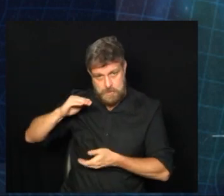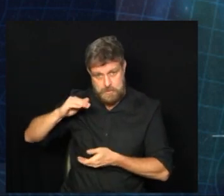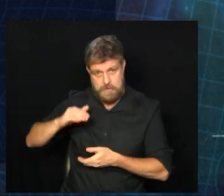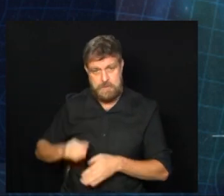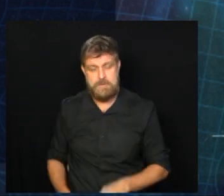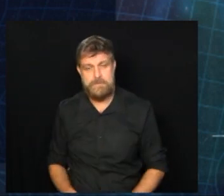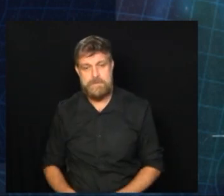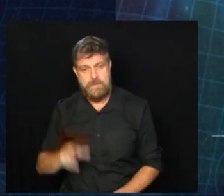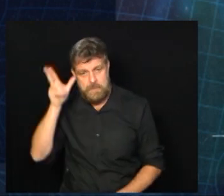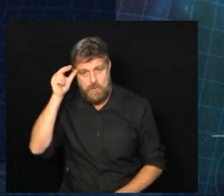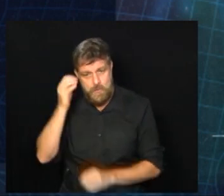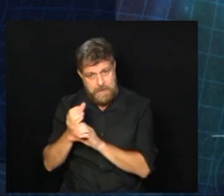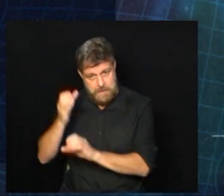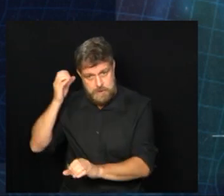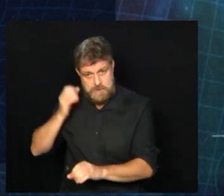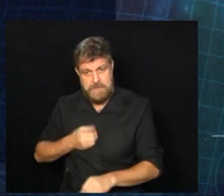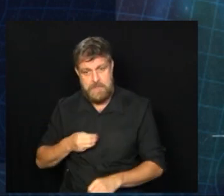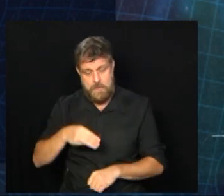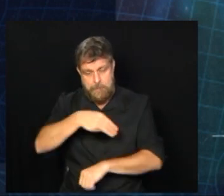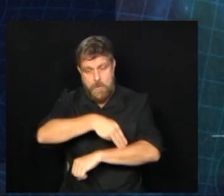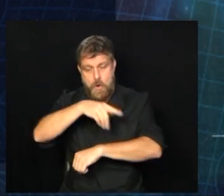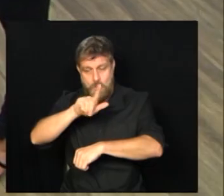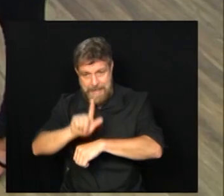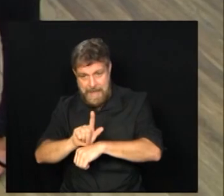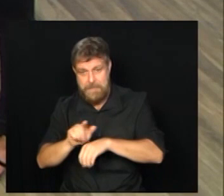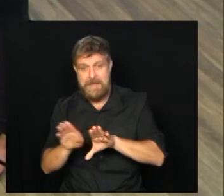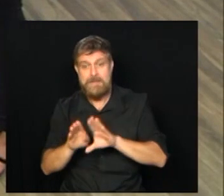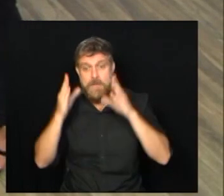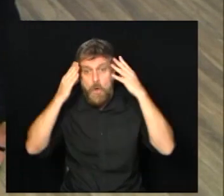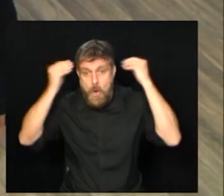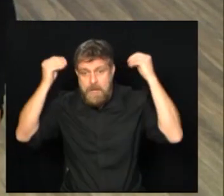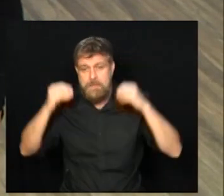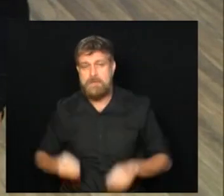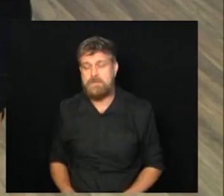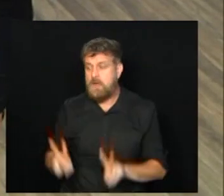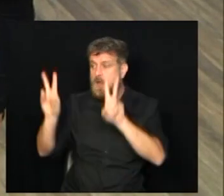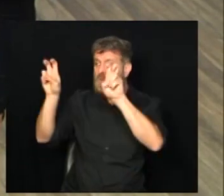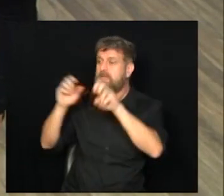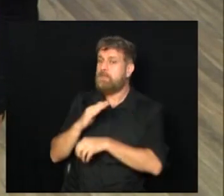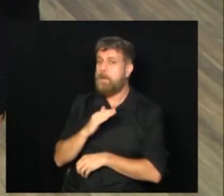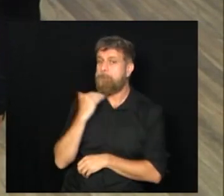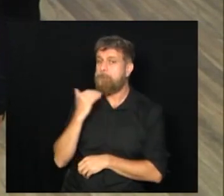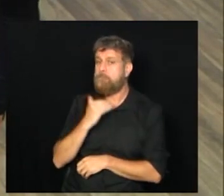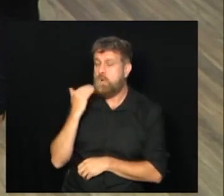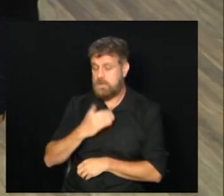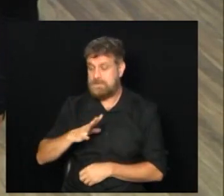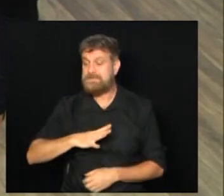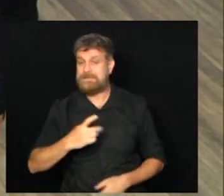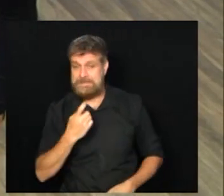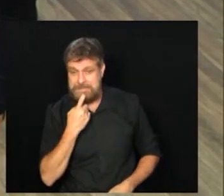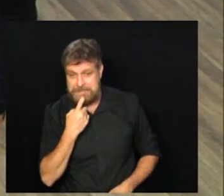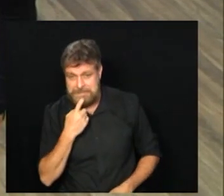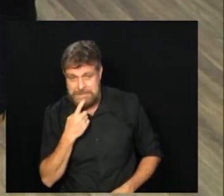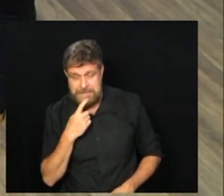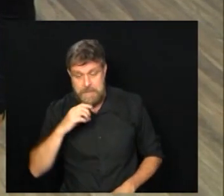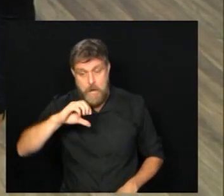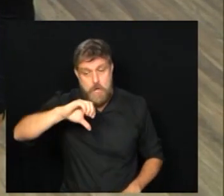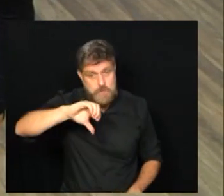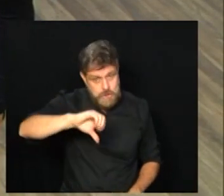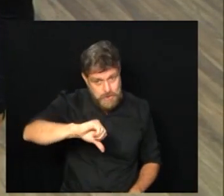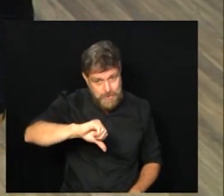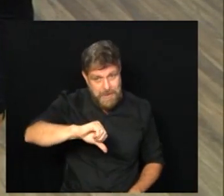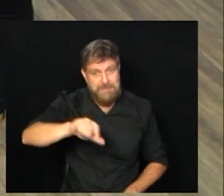de Posse, Engenheiro Coelho, Morungaba e Olambra. Em relação a óbitos, na cidade de Campinas, mais 9